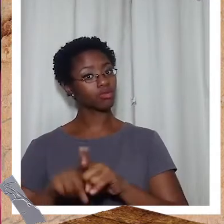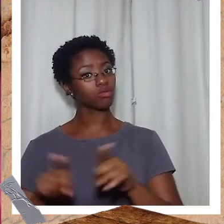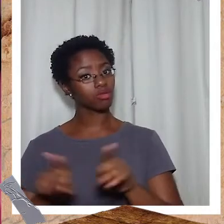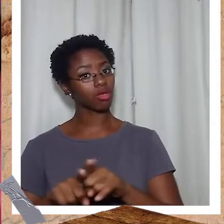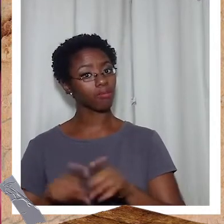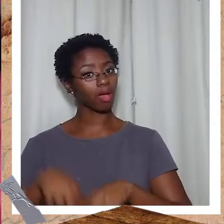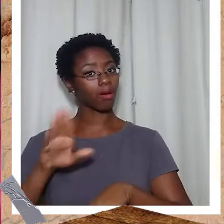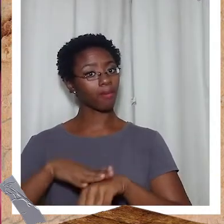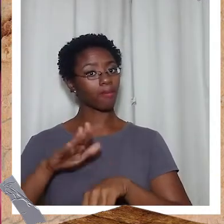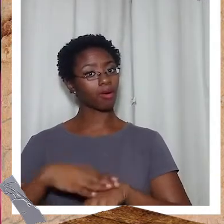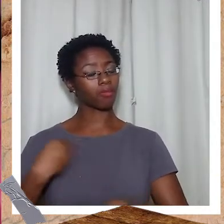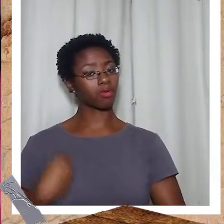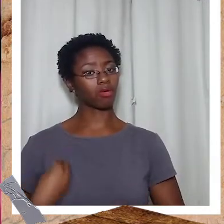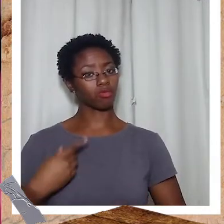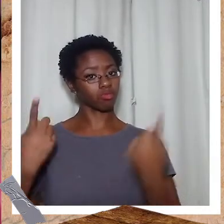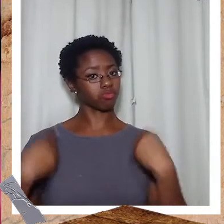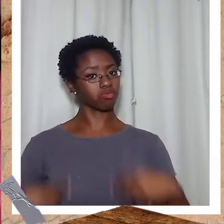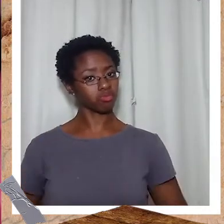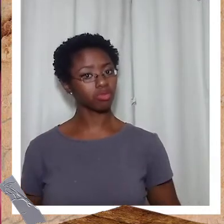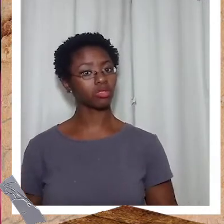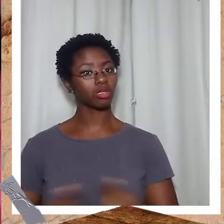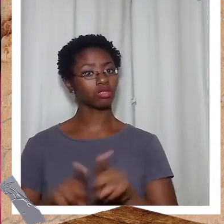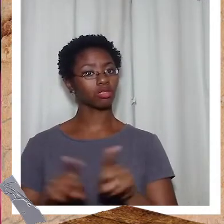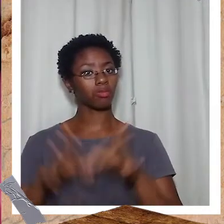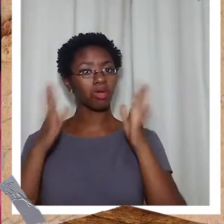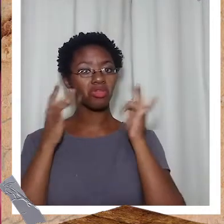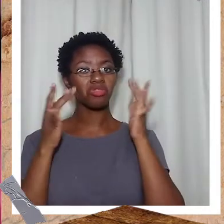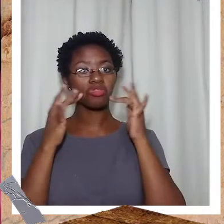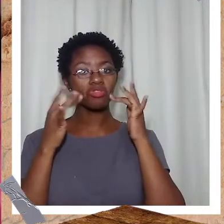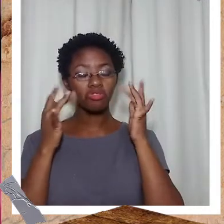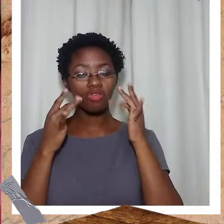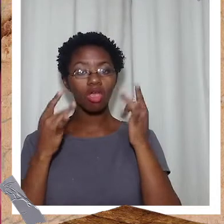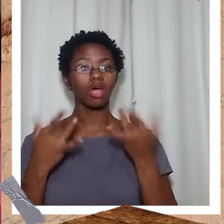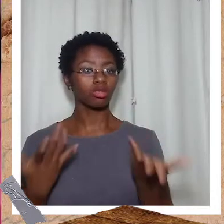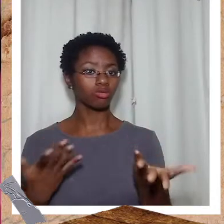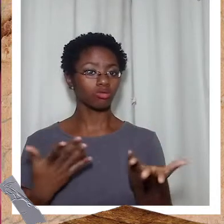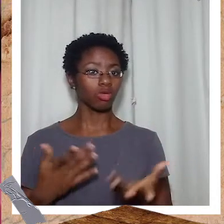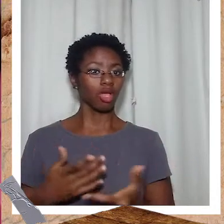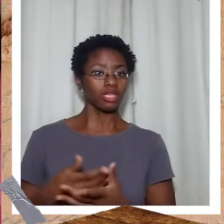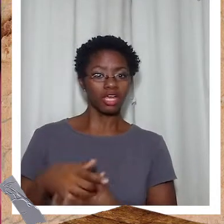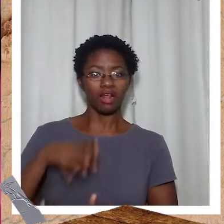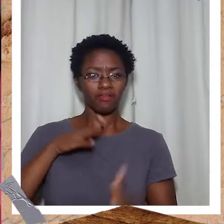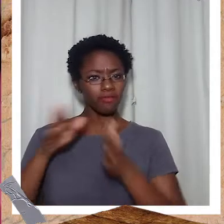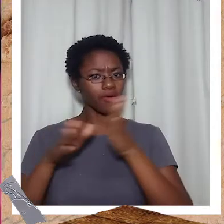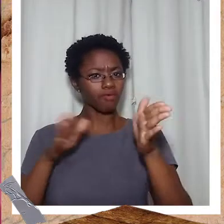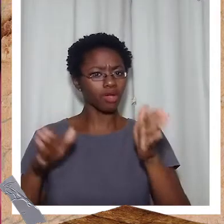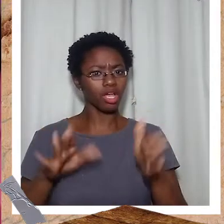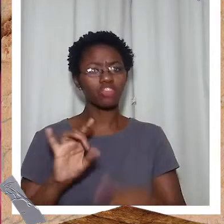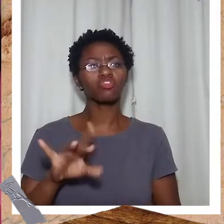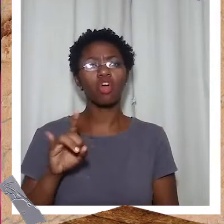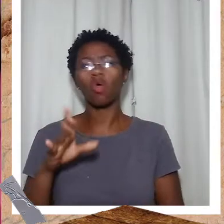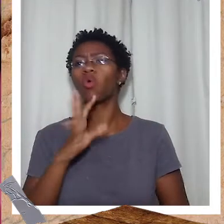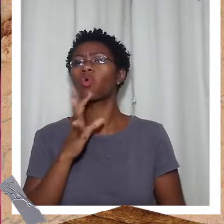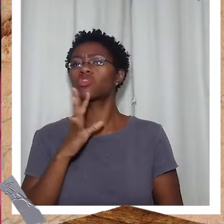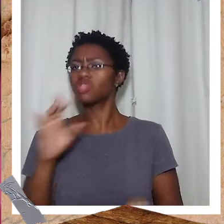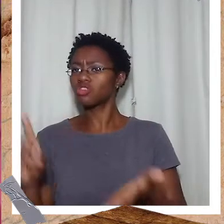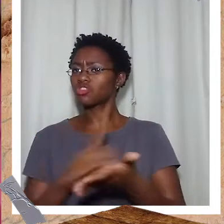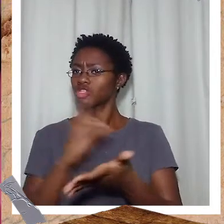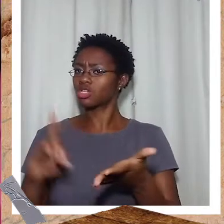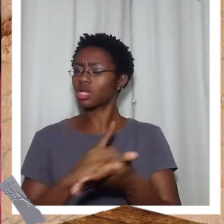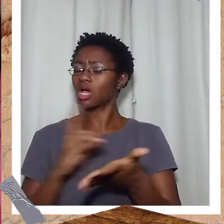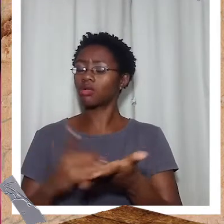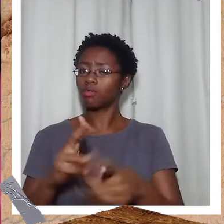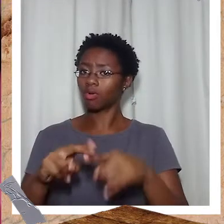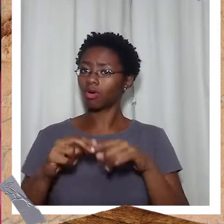peças de teatro, então ela é uma escritora que passeou por muitos gêneros literários. A gente só conhece o diário porque o contexto